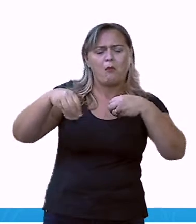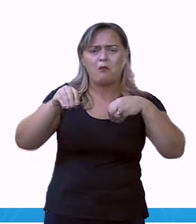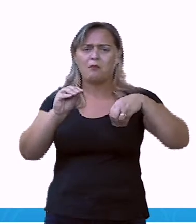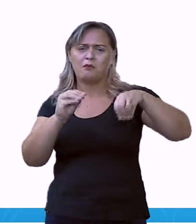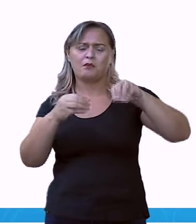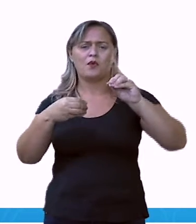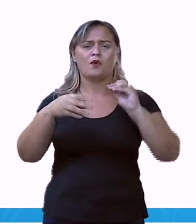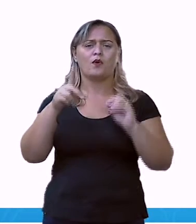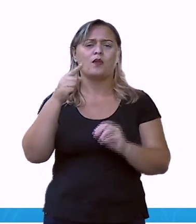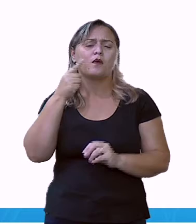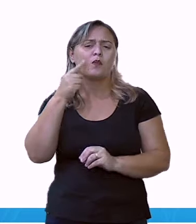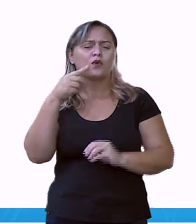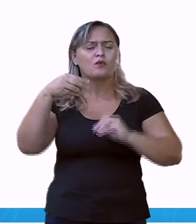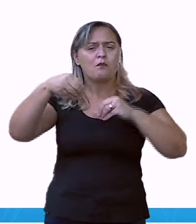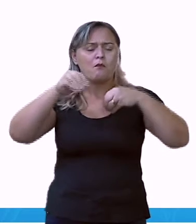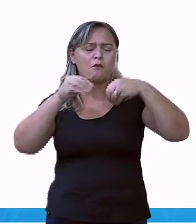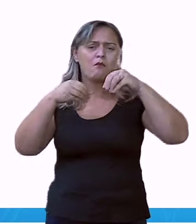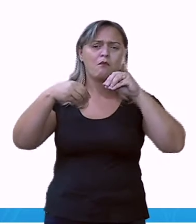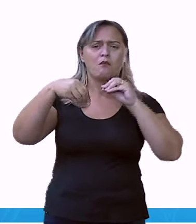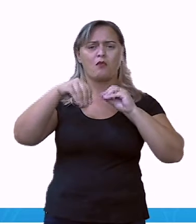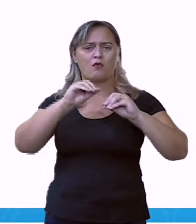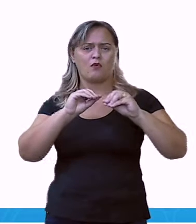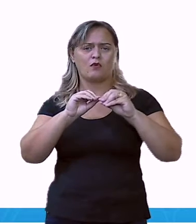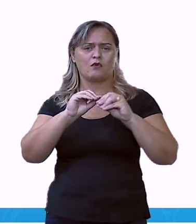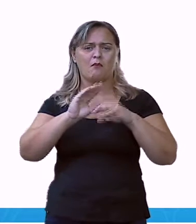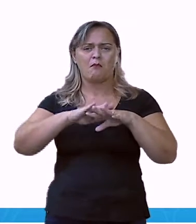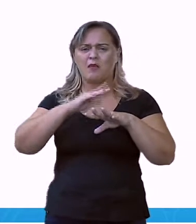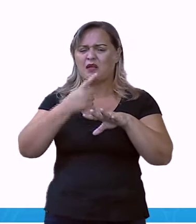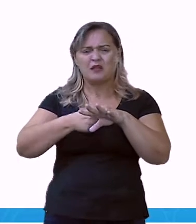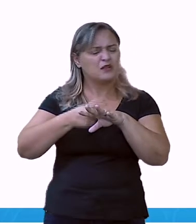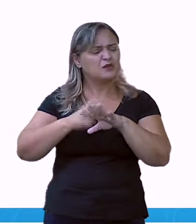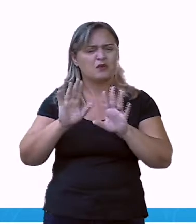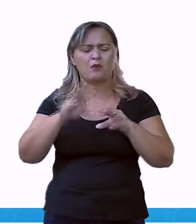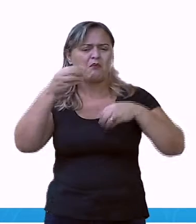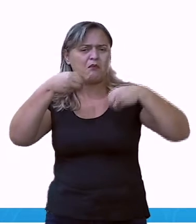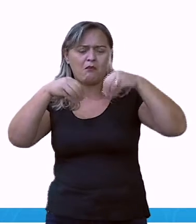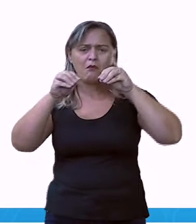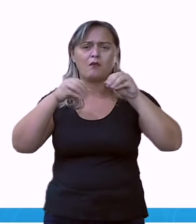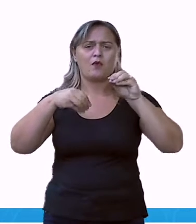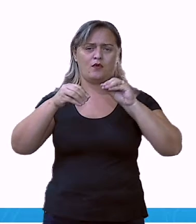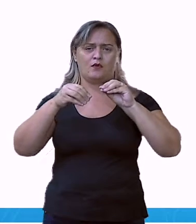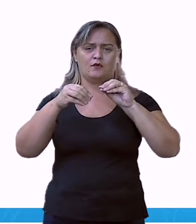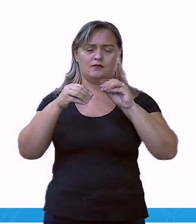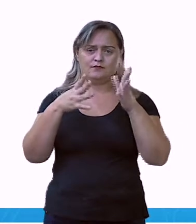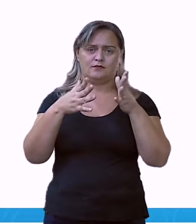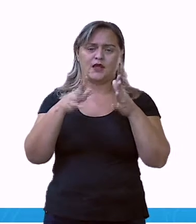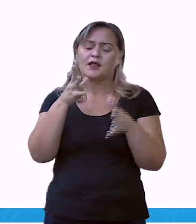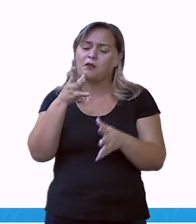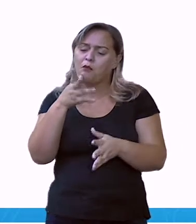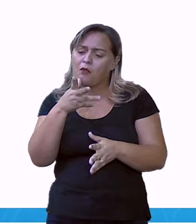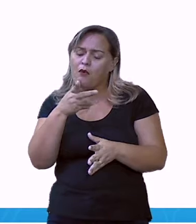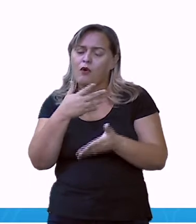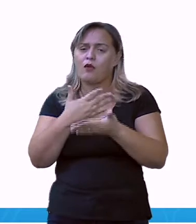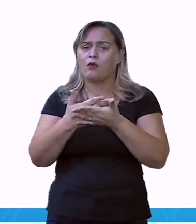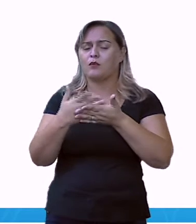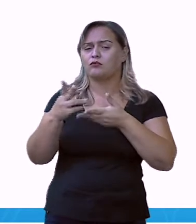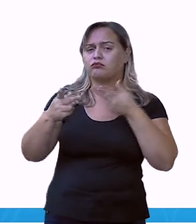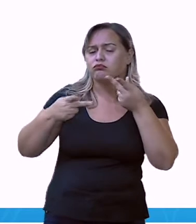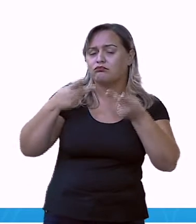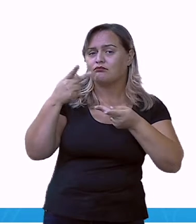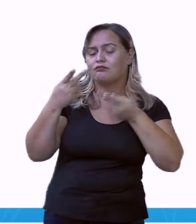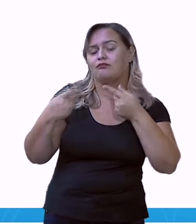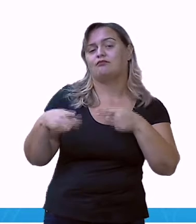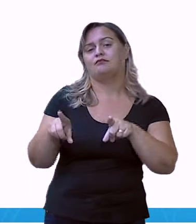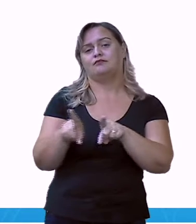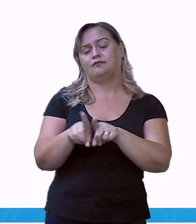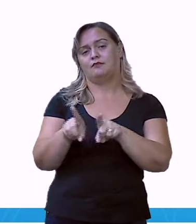de mastigar, de engolir o alimento, ter atraso na articulação da fala e, em 50% dos casos,